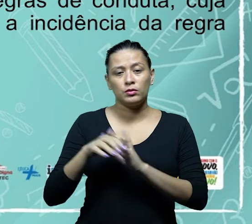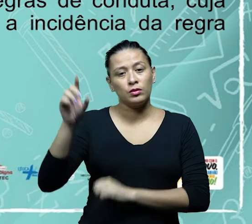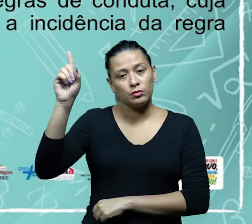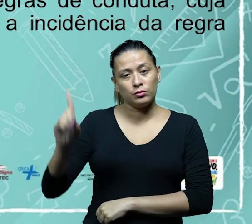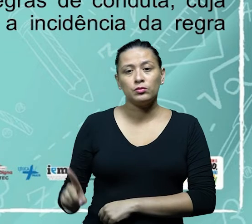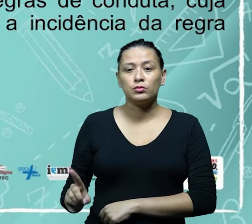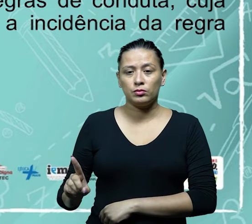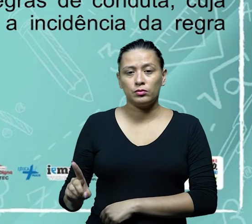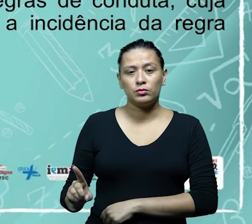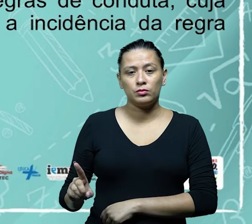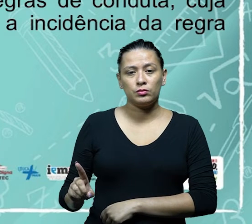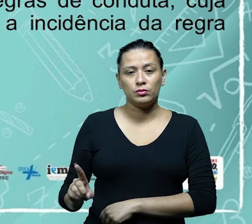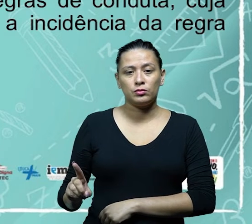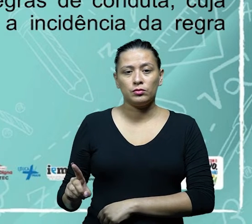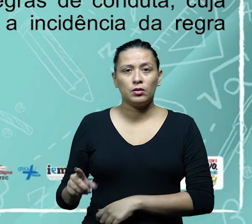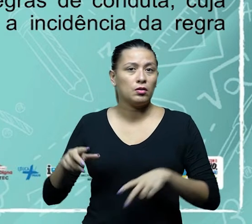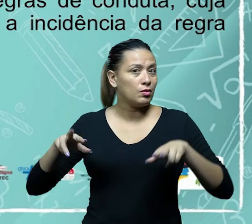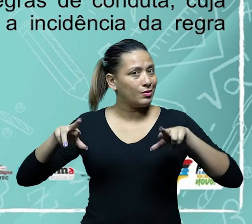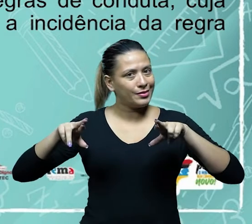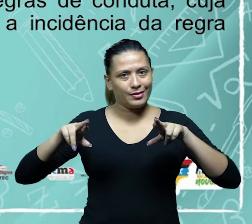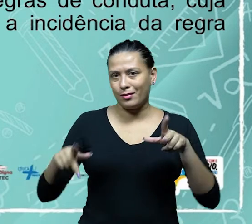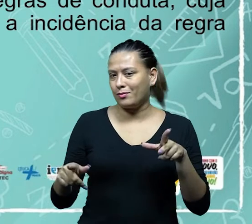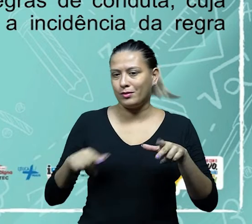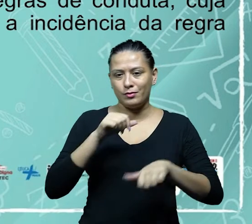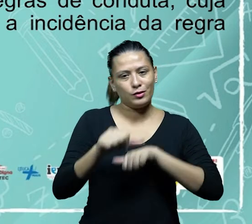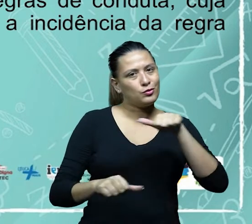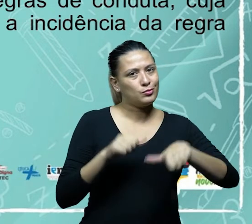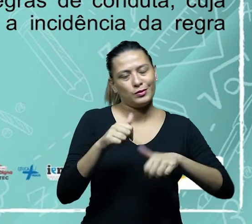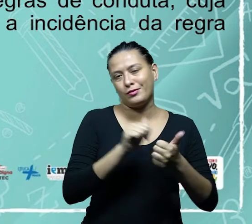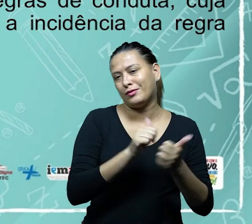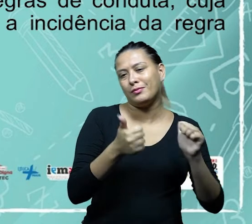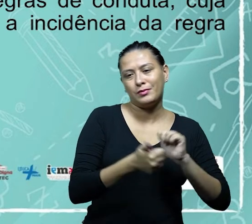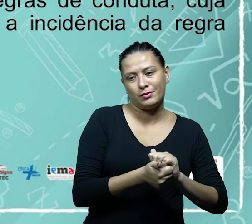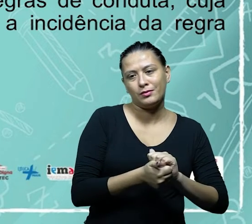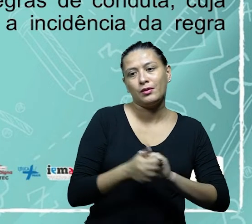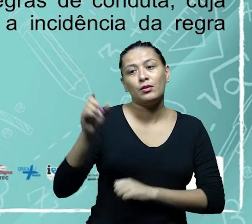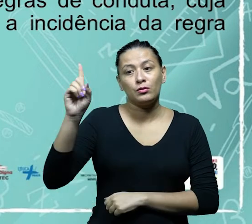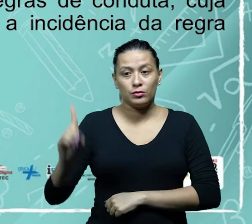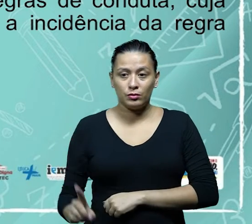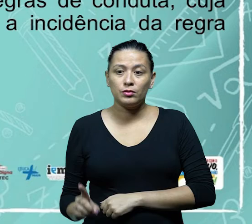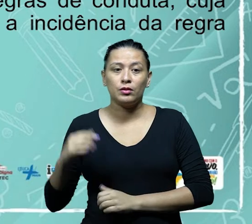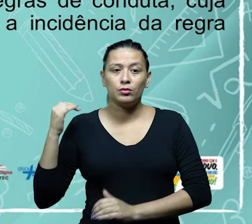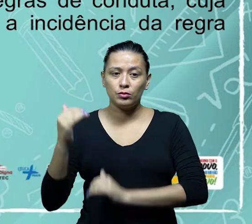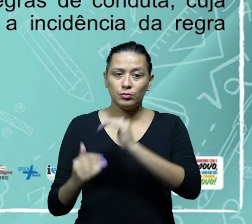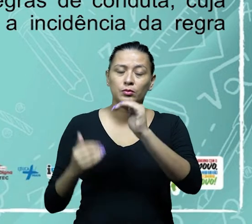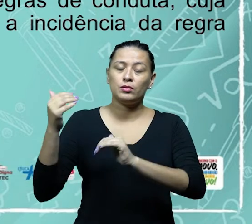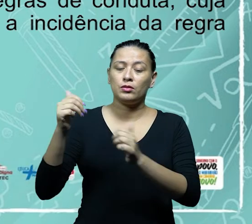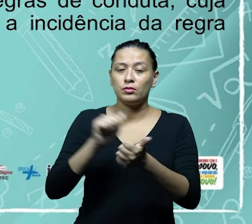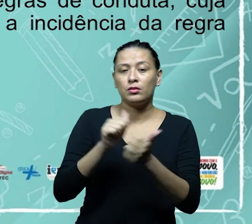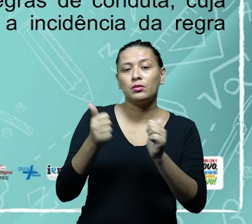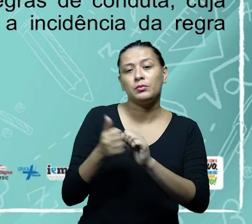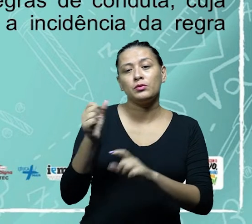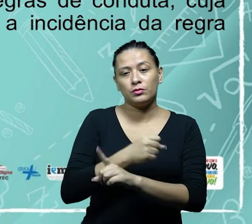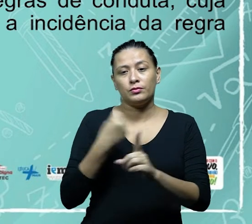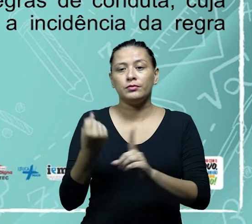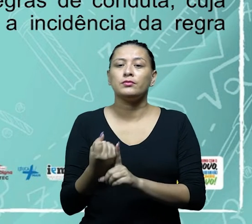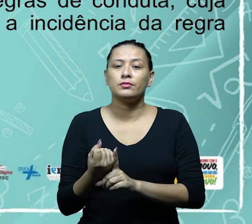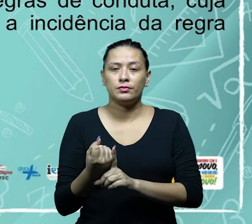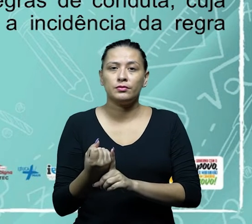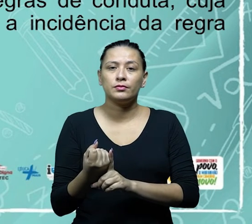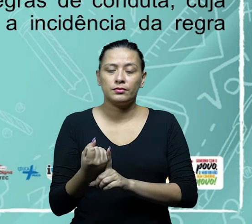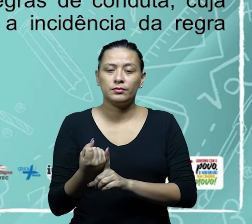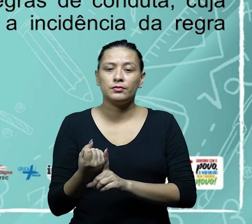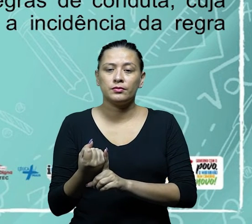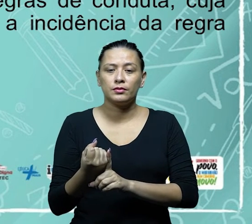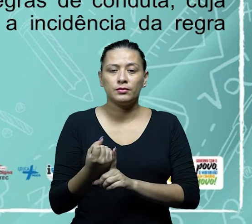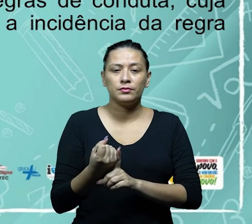é que disse que o direito não é outra coisa que o processo de adaptação o direito é o processo de adaptação social